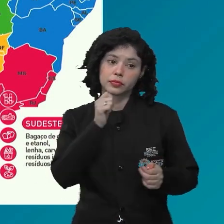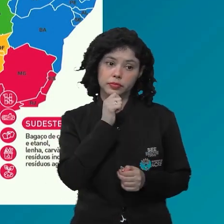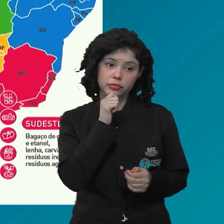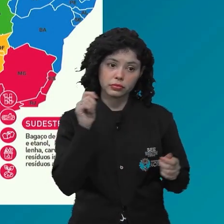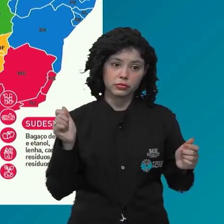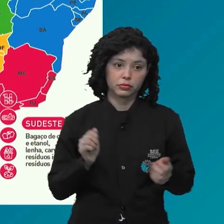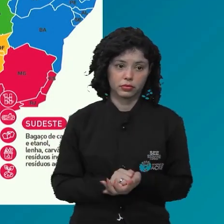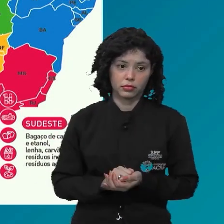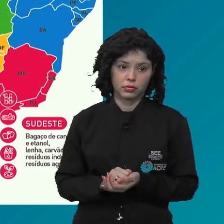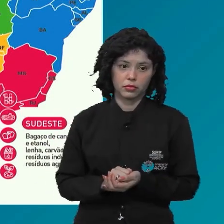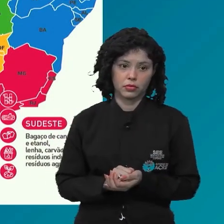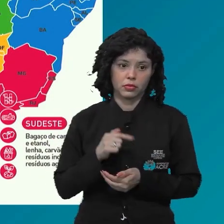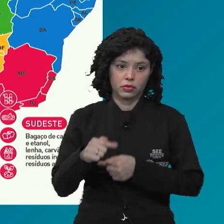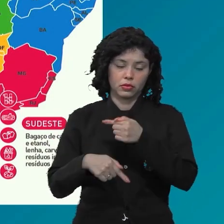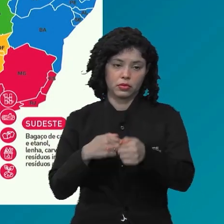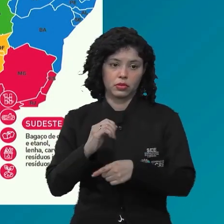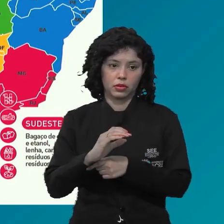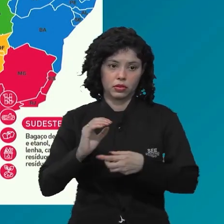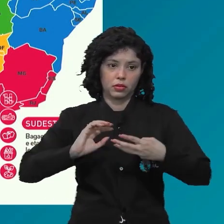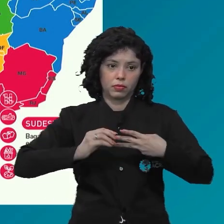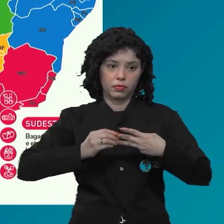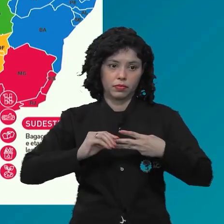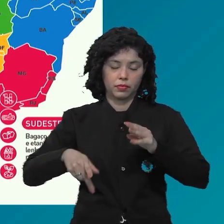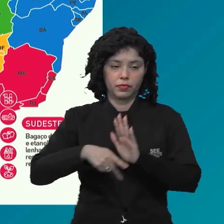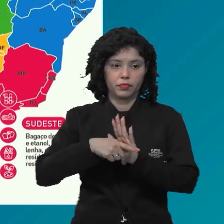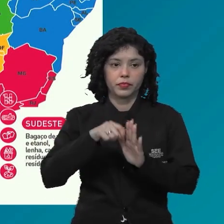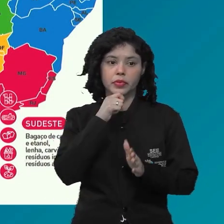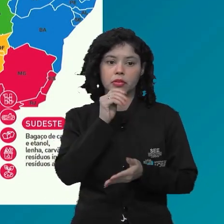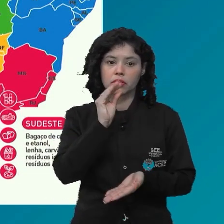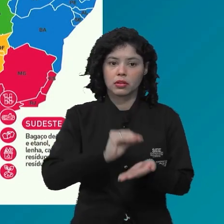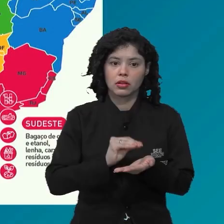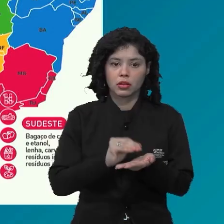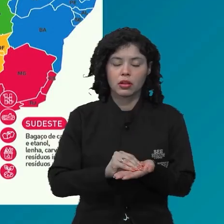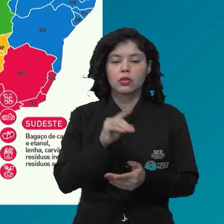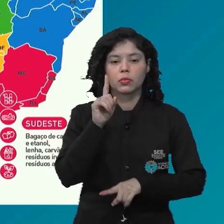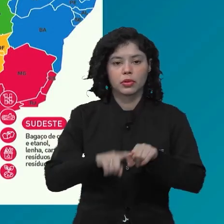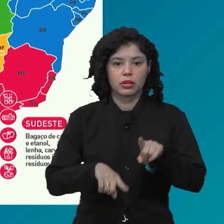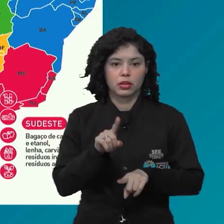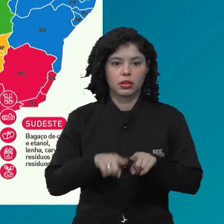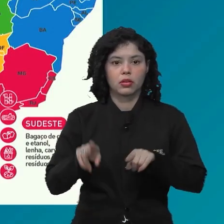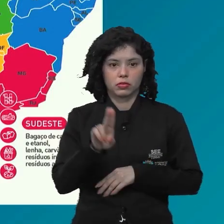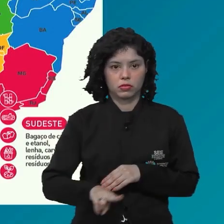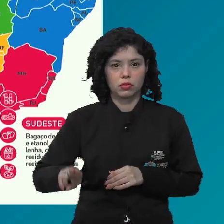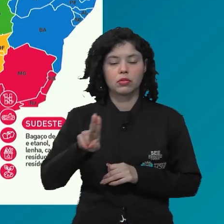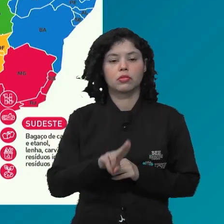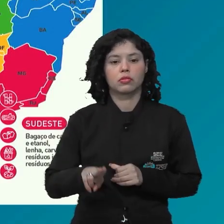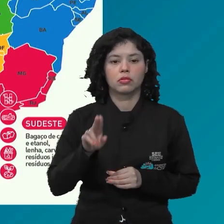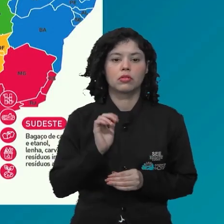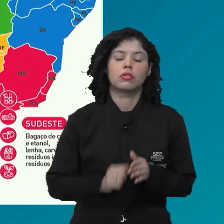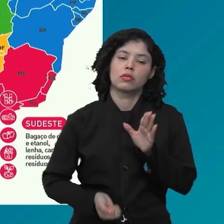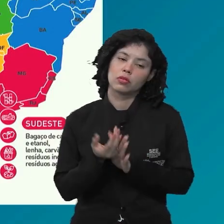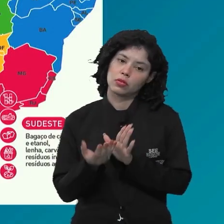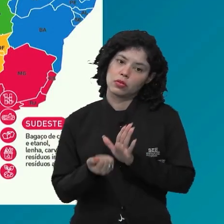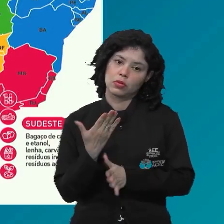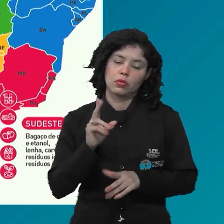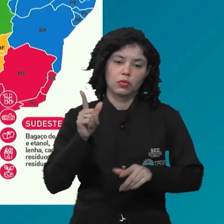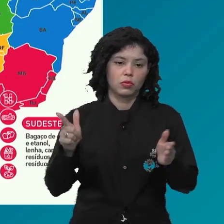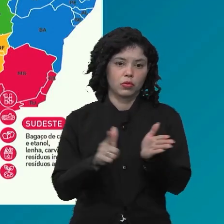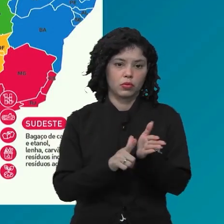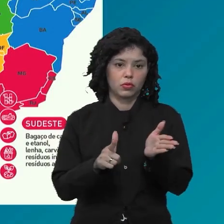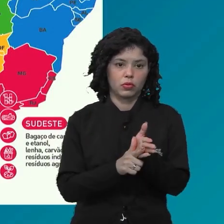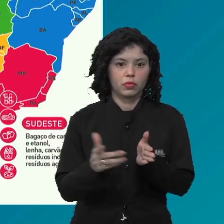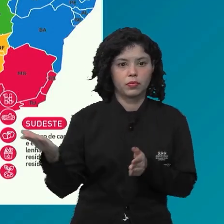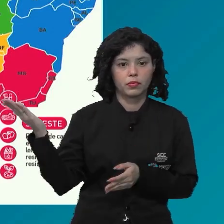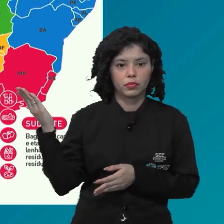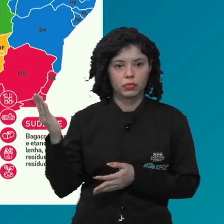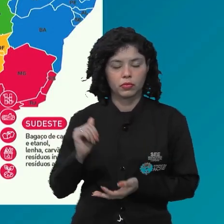da cogeração celulósica. Então, ali, o resto, né, dos materiais que foram utilizados para produção do papel. E aqui